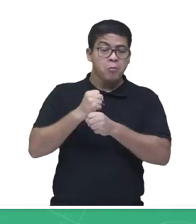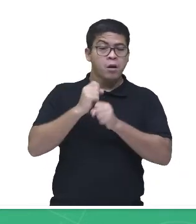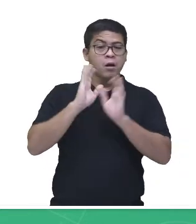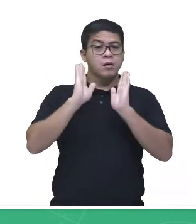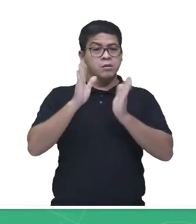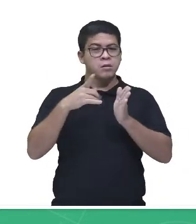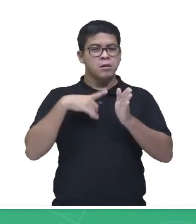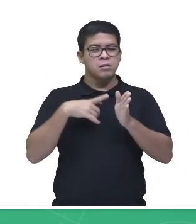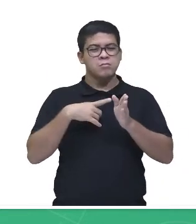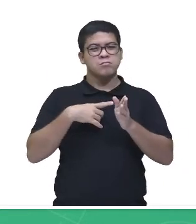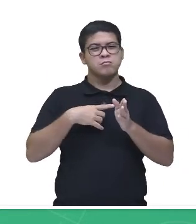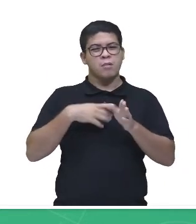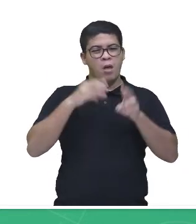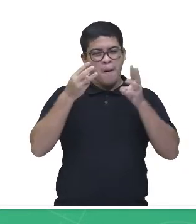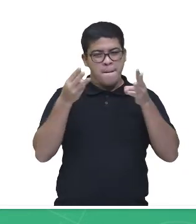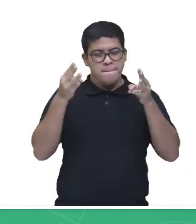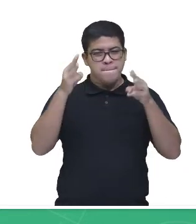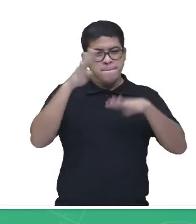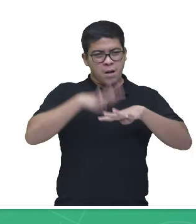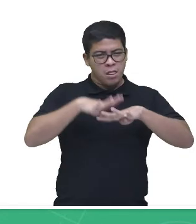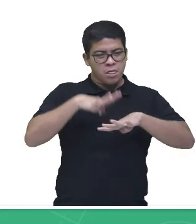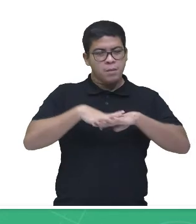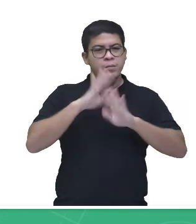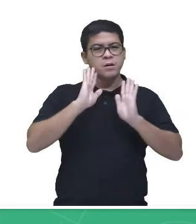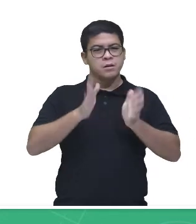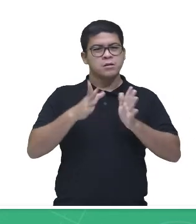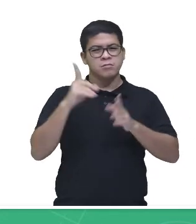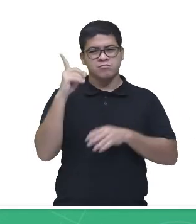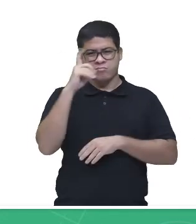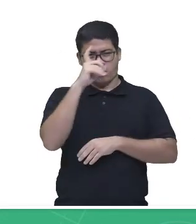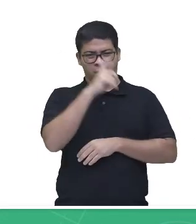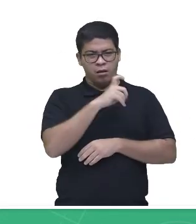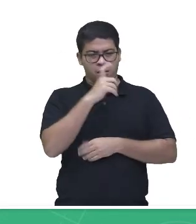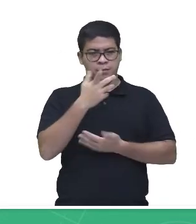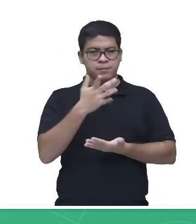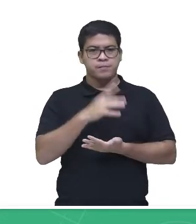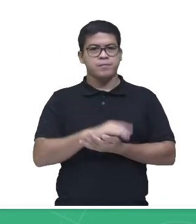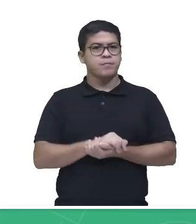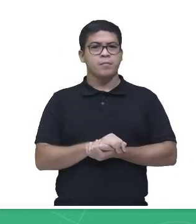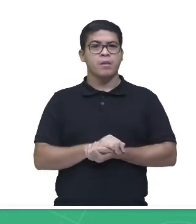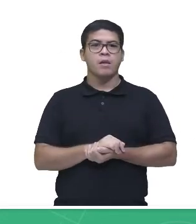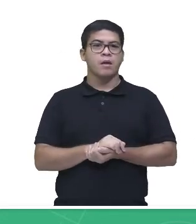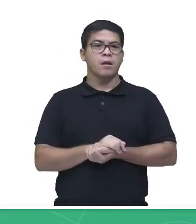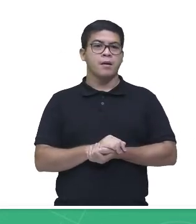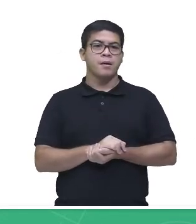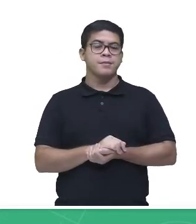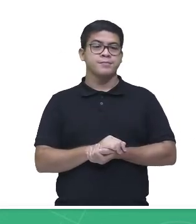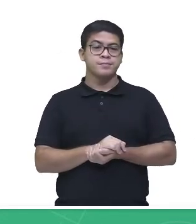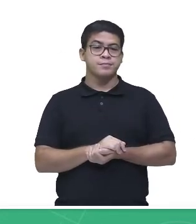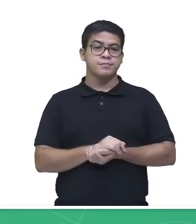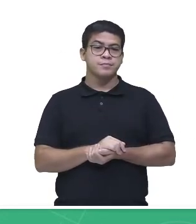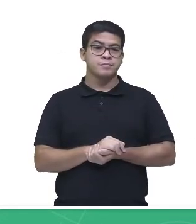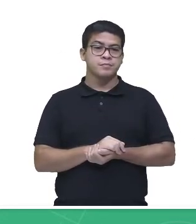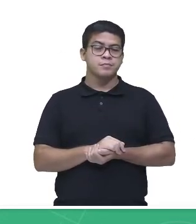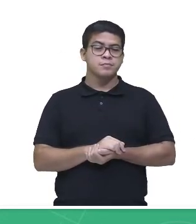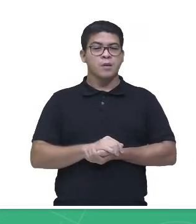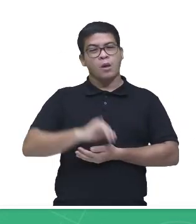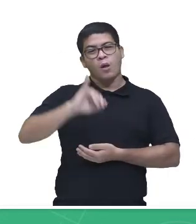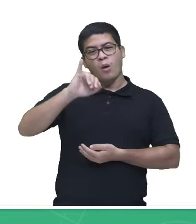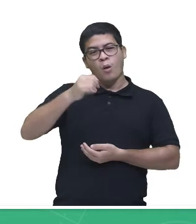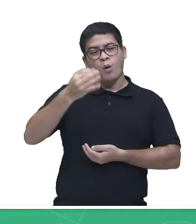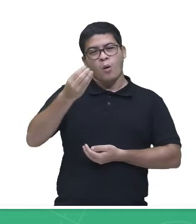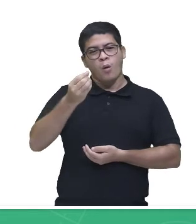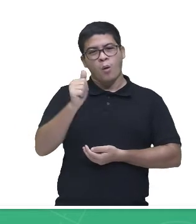mais difíceis. Ok? O marcador temporal. Essa frase não tem marcador temporal. Juan e Ana han dicho...